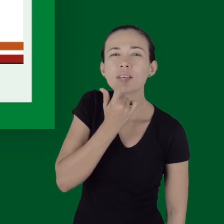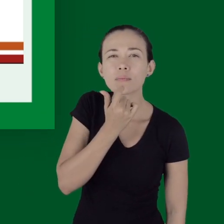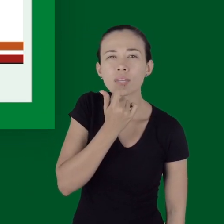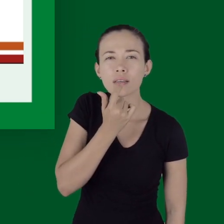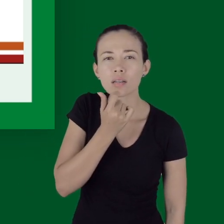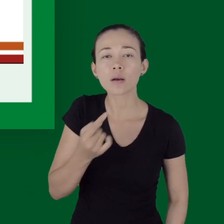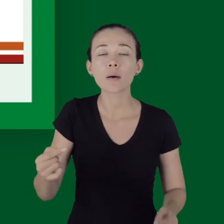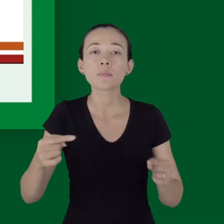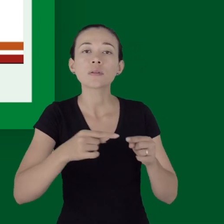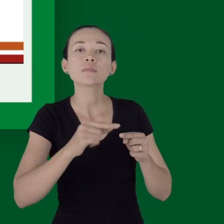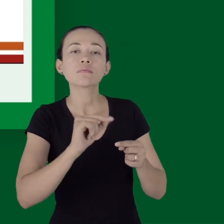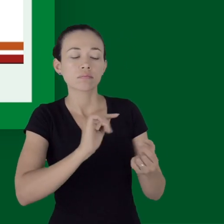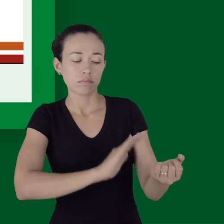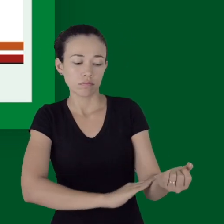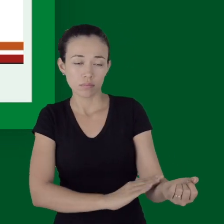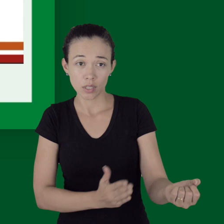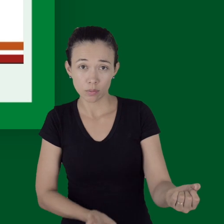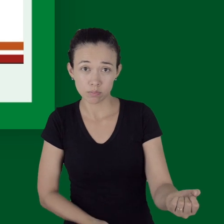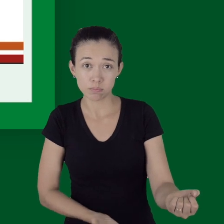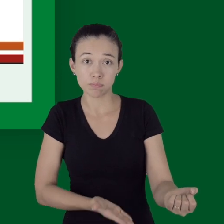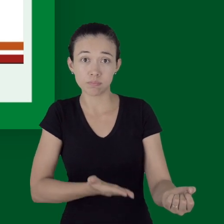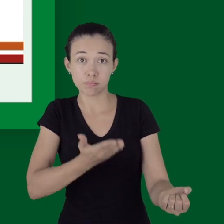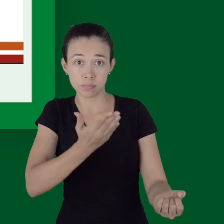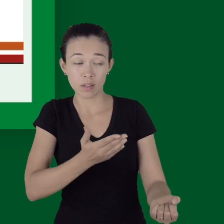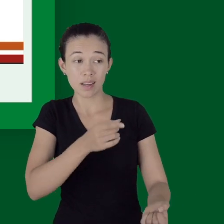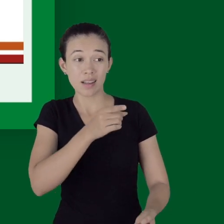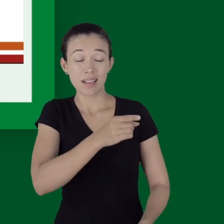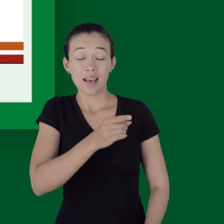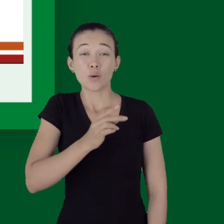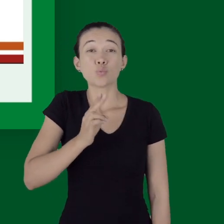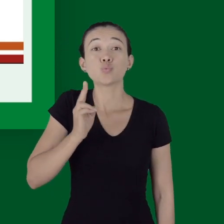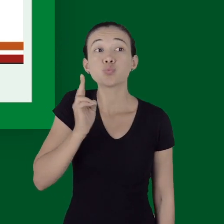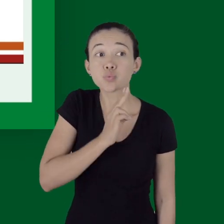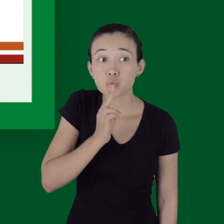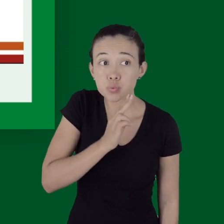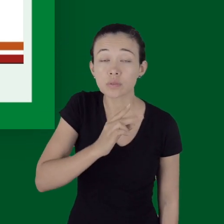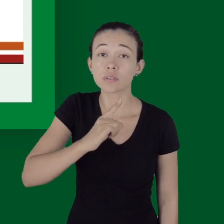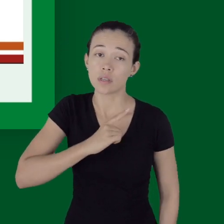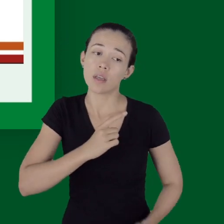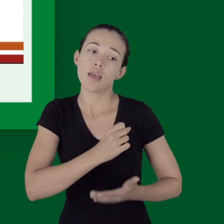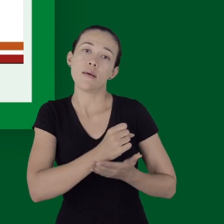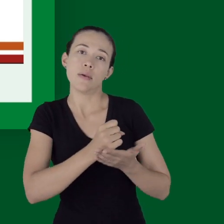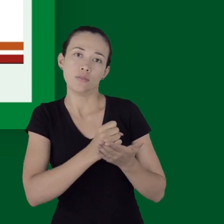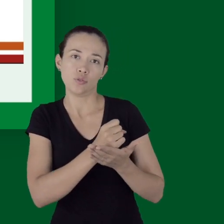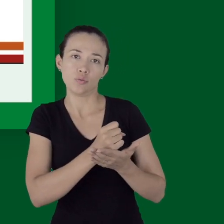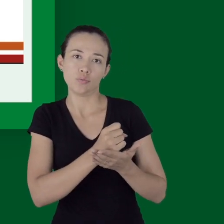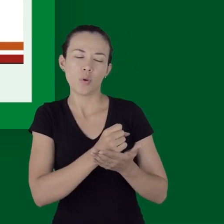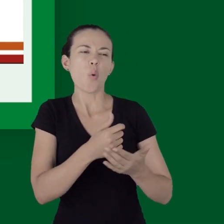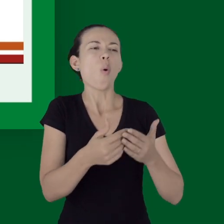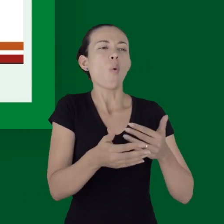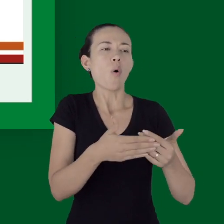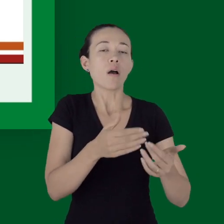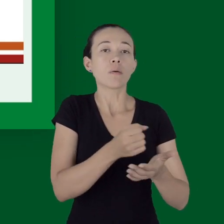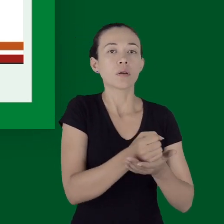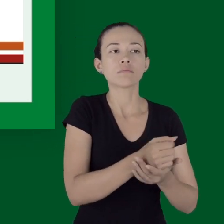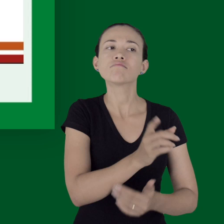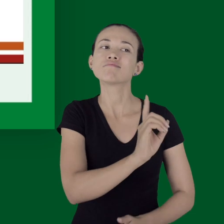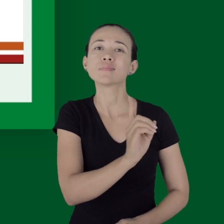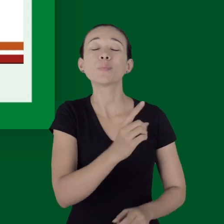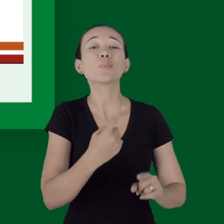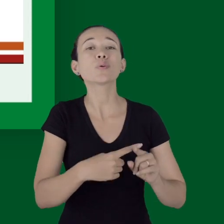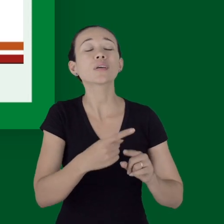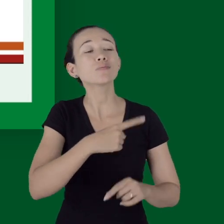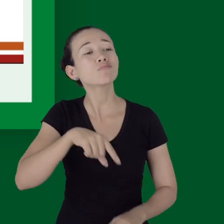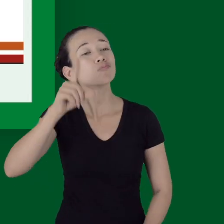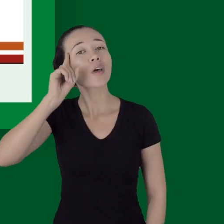medicar somente nas emergências hipertensivas. A princípio, todo o caso contrário, a gente não medica, porque a gente não sabe se é isquêmico, se